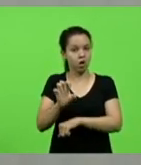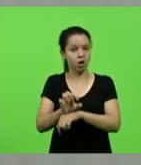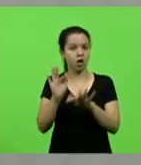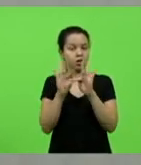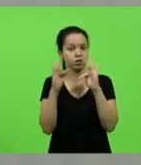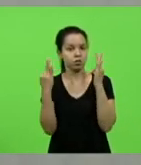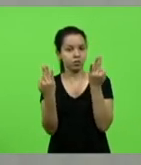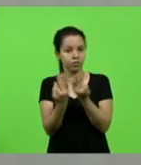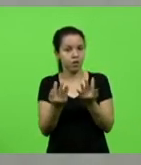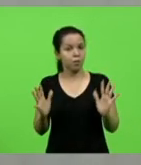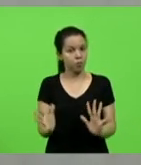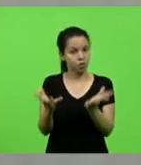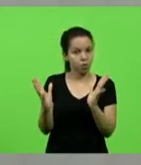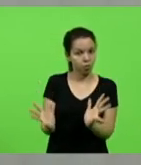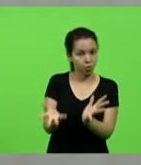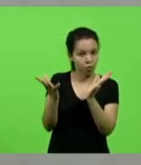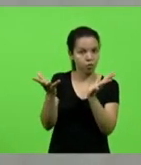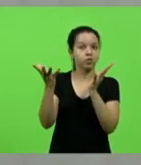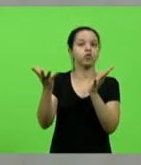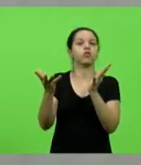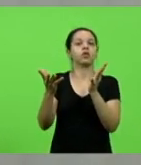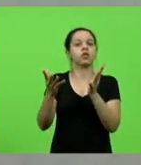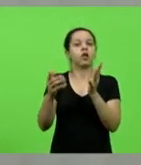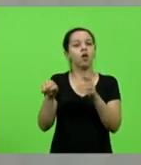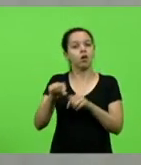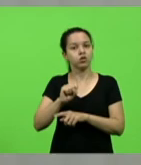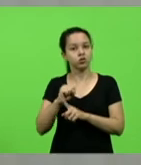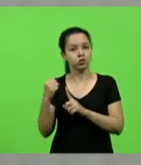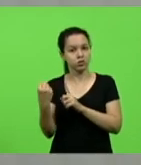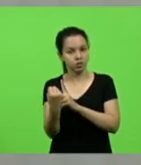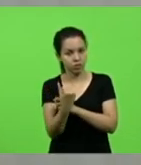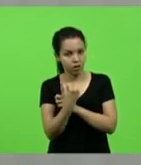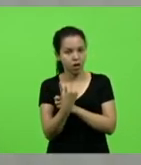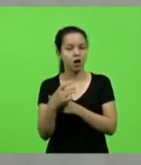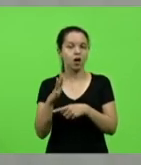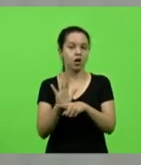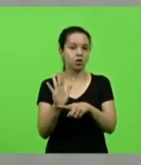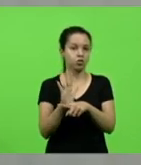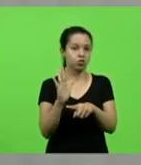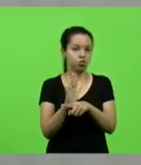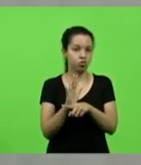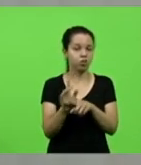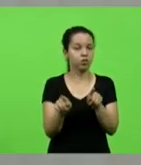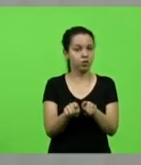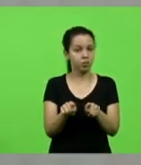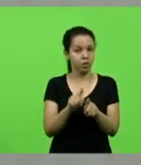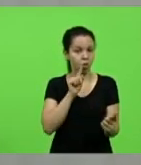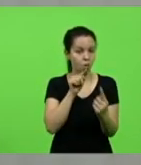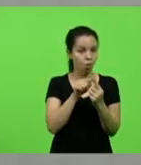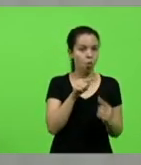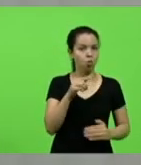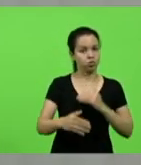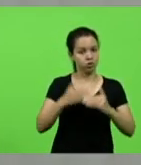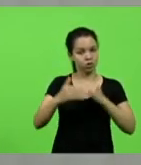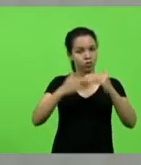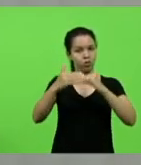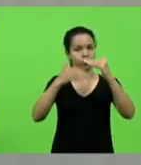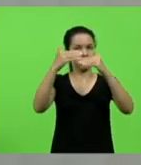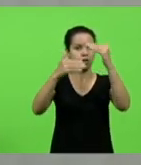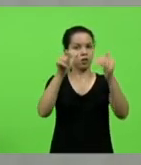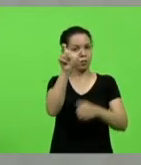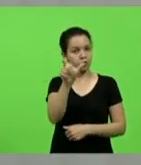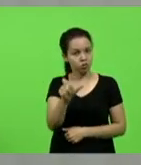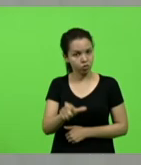e incentivada com a colaboração da sociedade, visando ao pleno desenvolvimento da pessoa, seu preparo